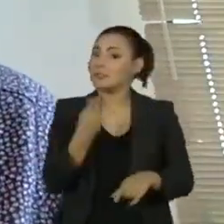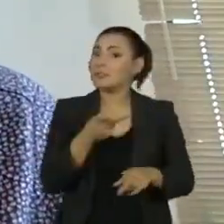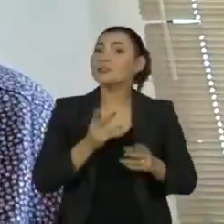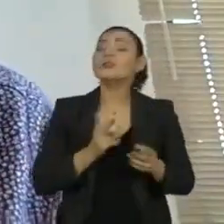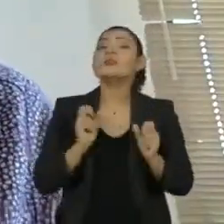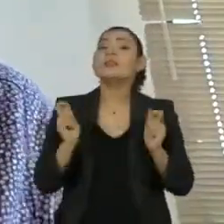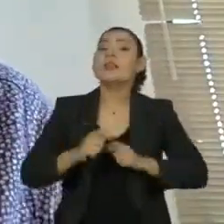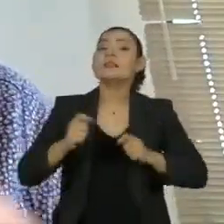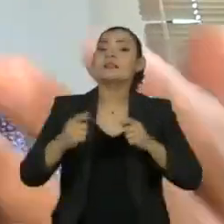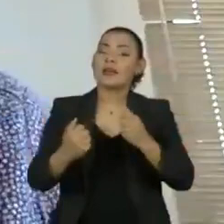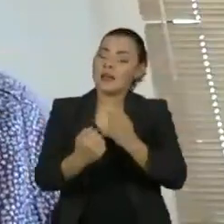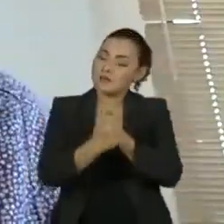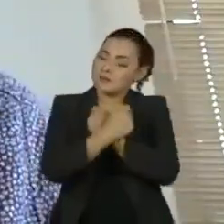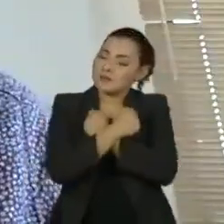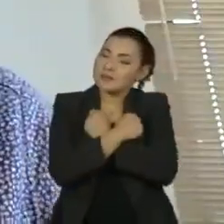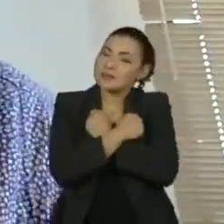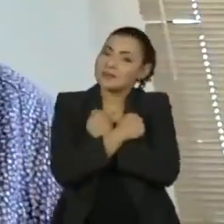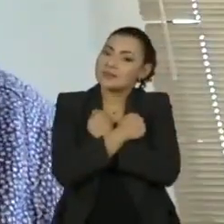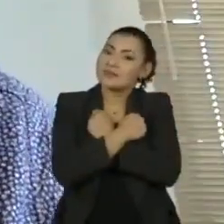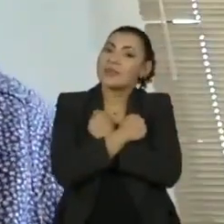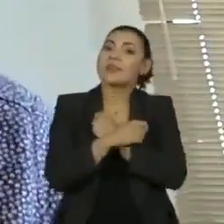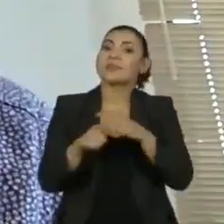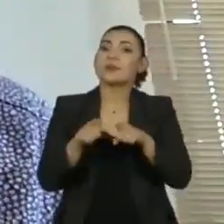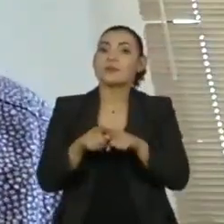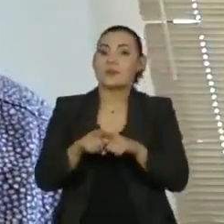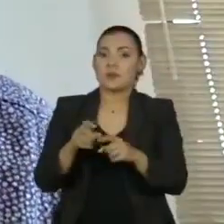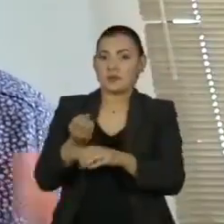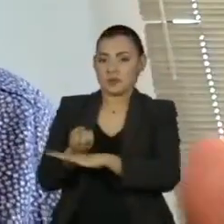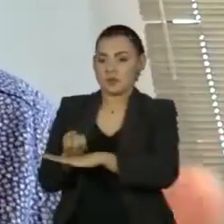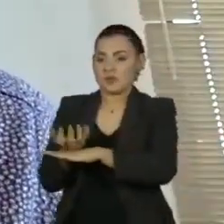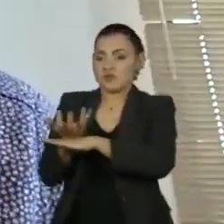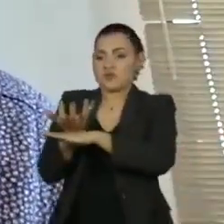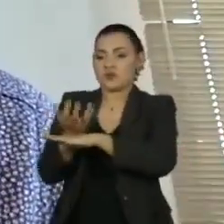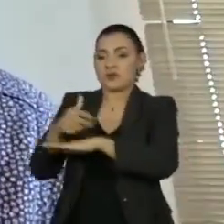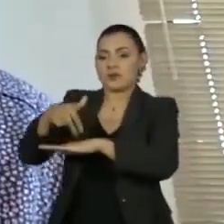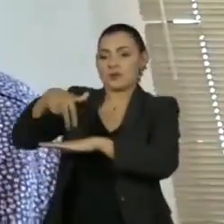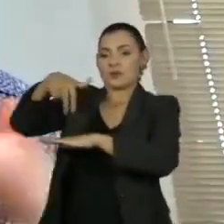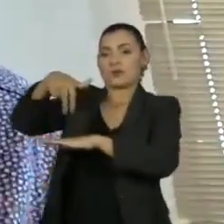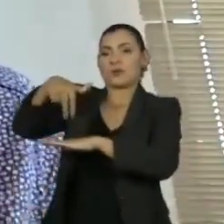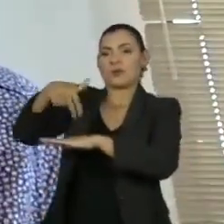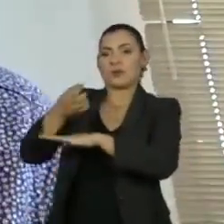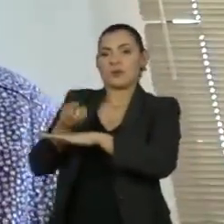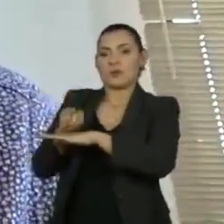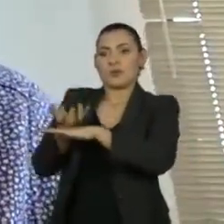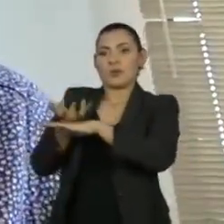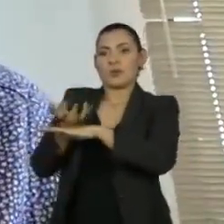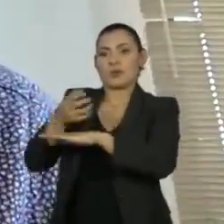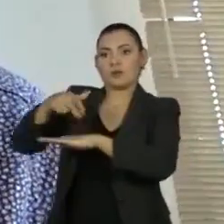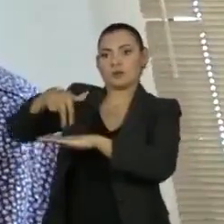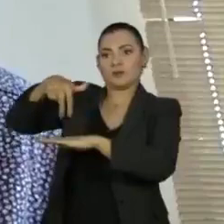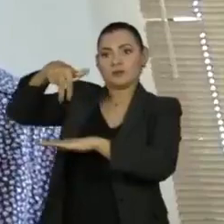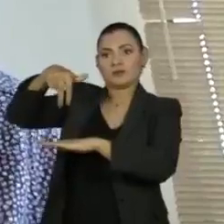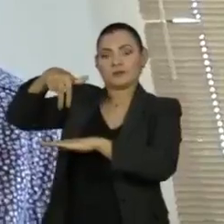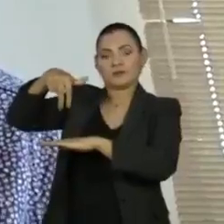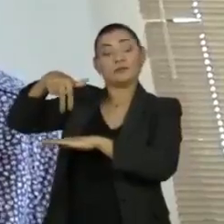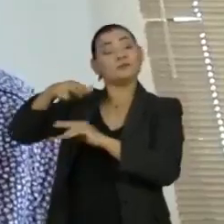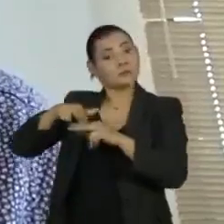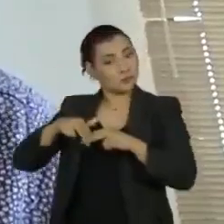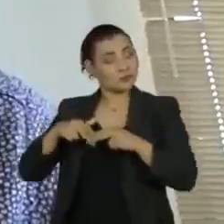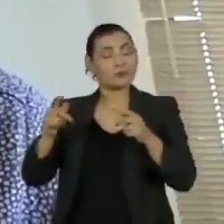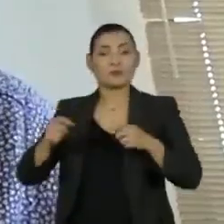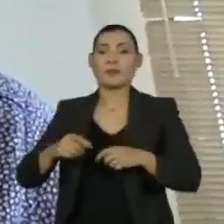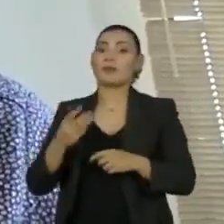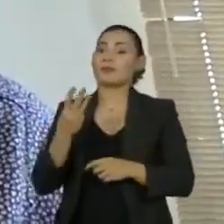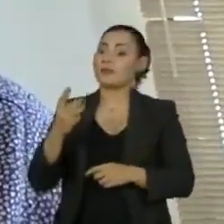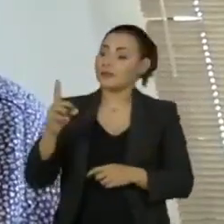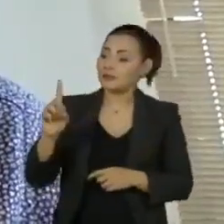poder abraçar um ente querido tendo a projeção do mesmo em 3D. Então, nós falamos que a interação, sim,